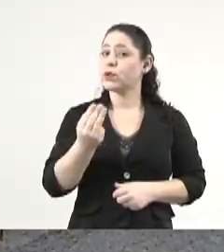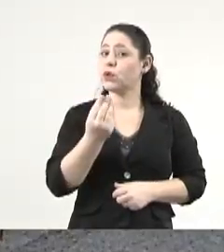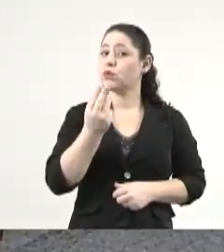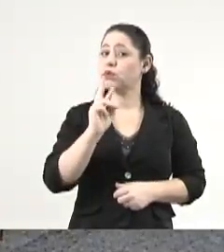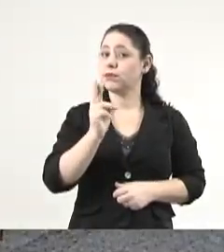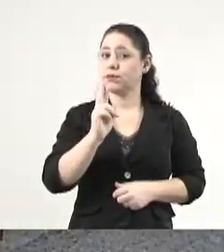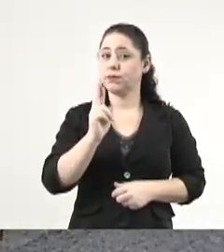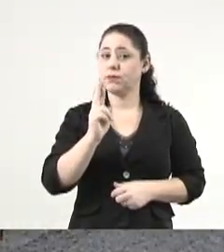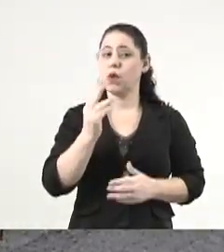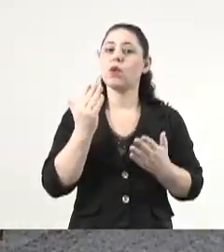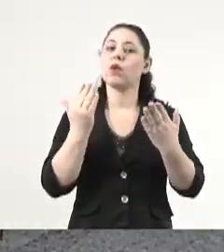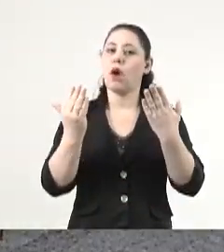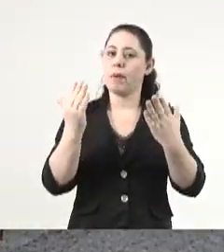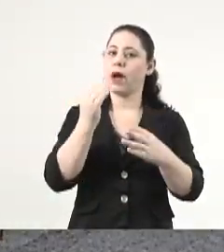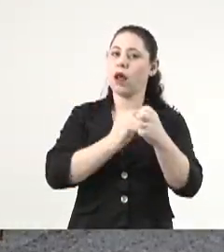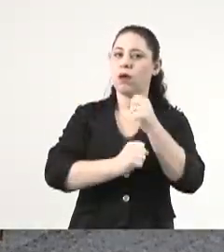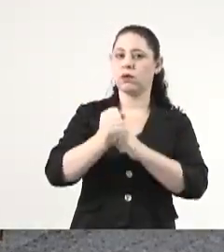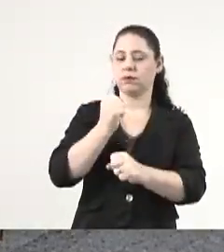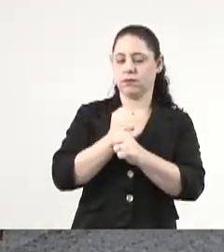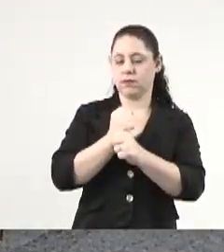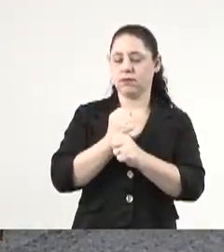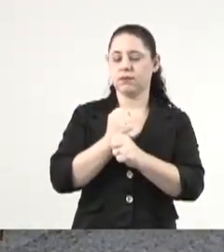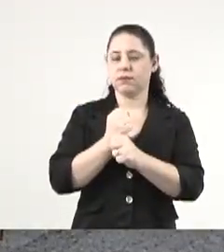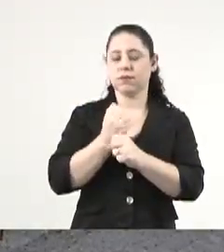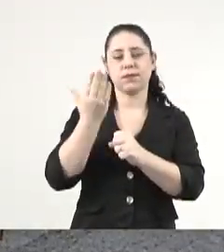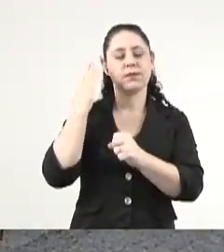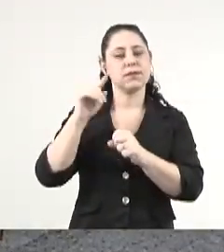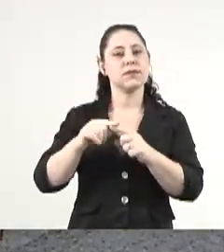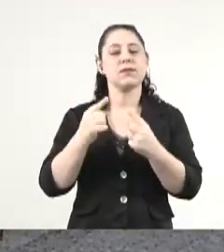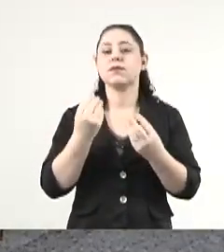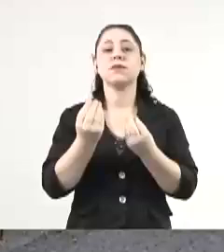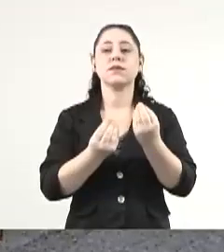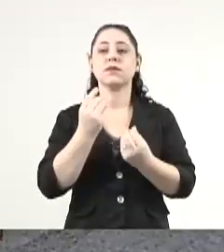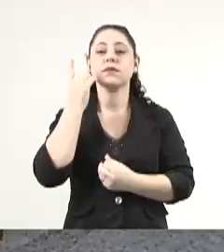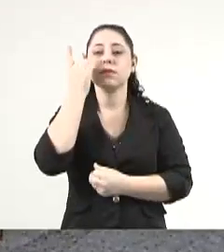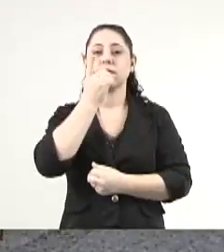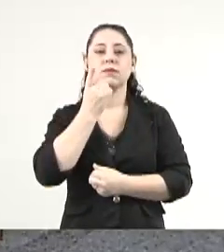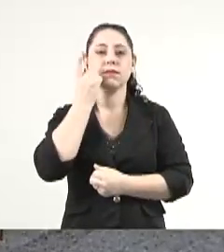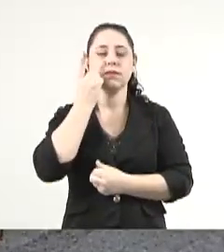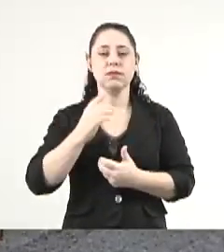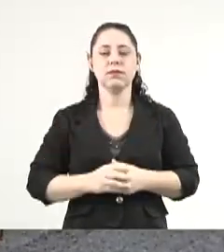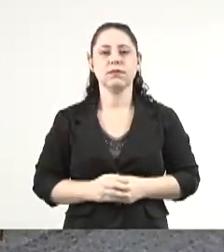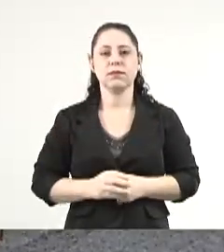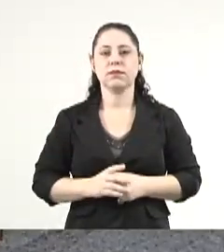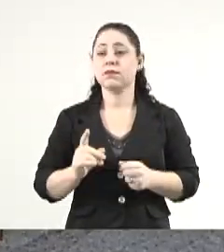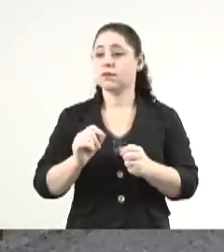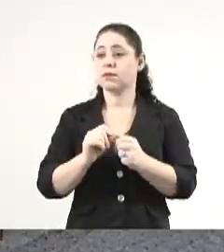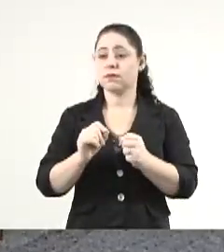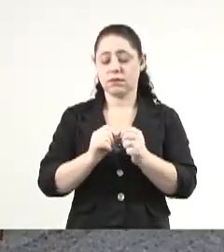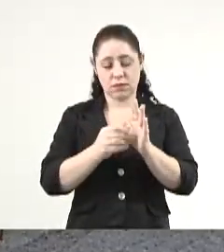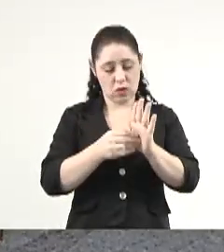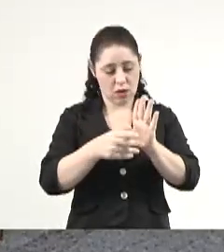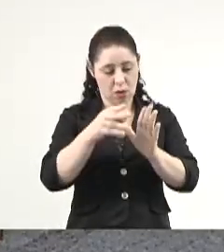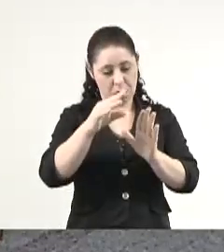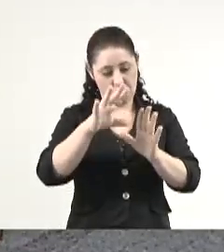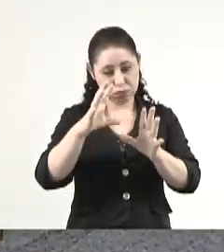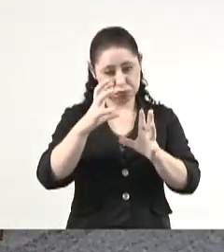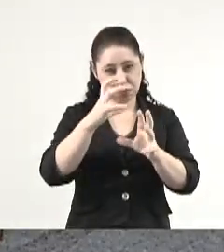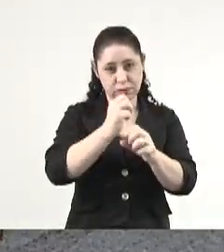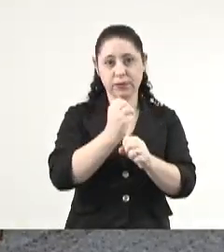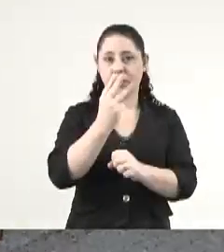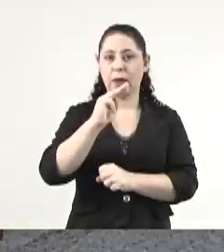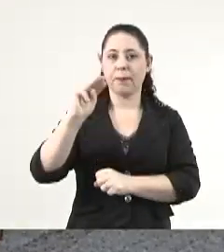R$1 milhão a mais que se comparado ao ano passado. Mas para o senhor, como parlamentar, como fazer indicação dentro desse volume